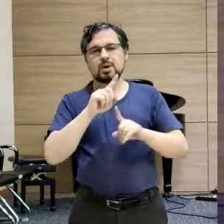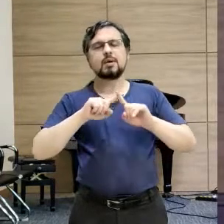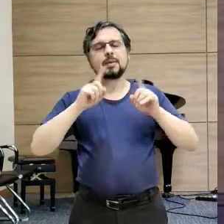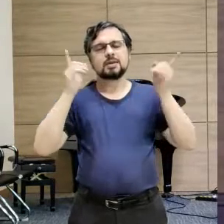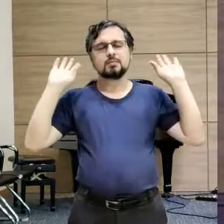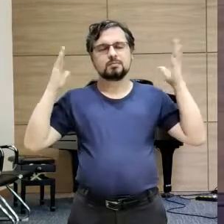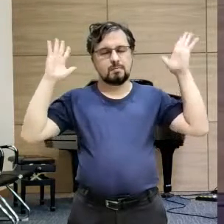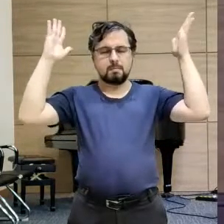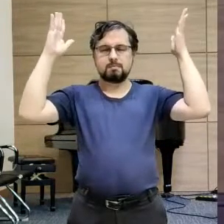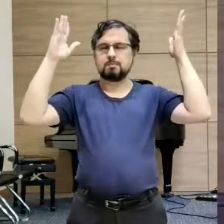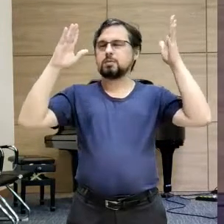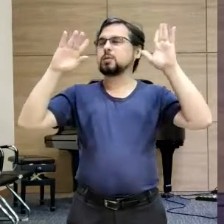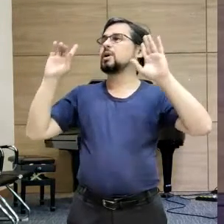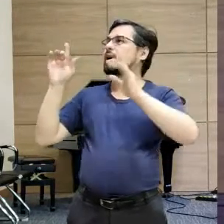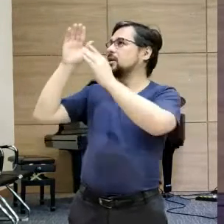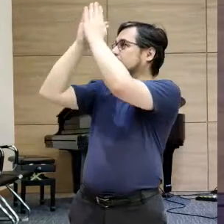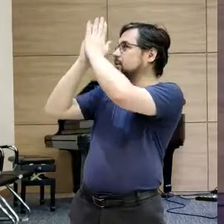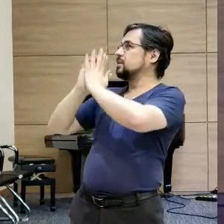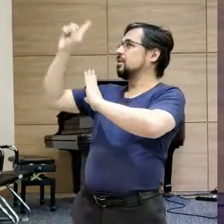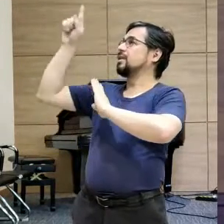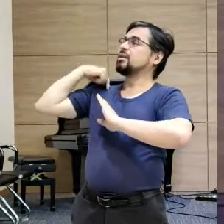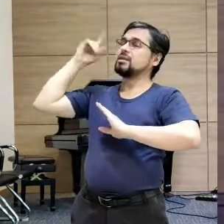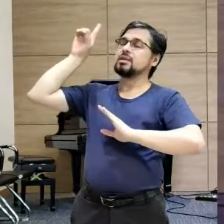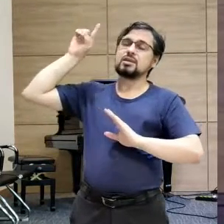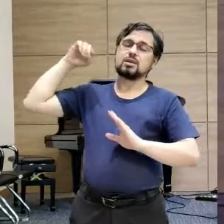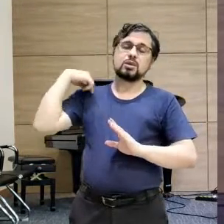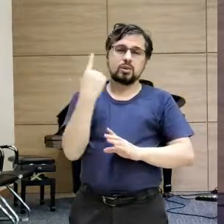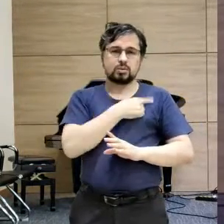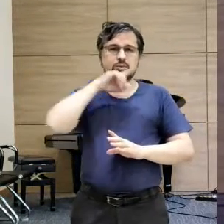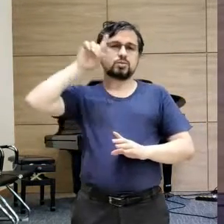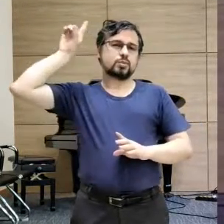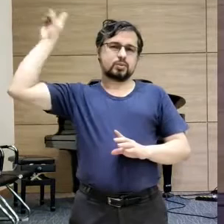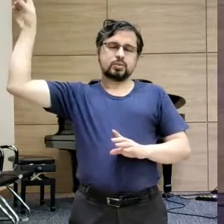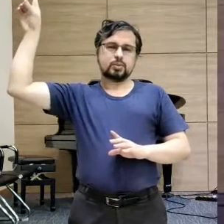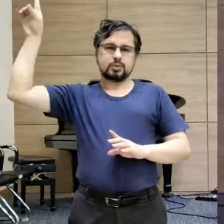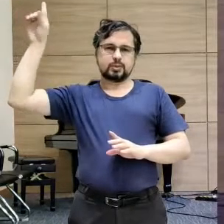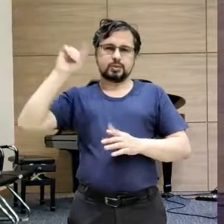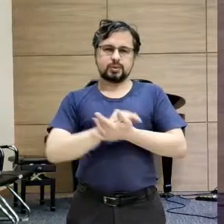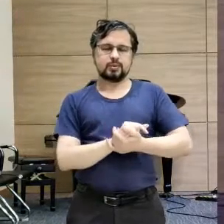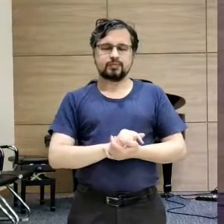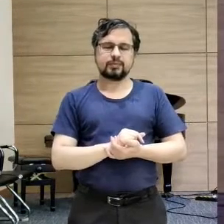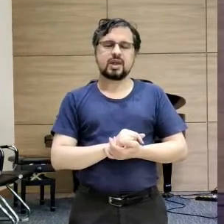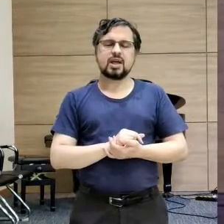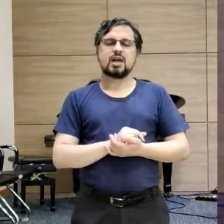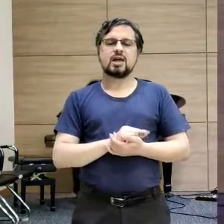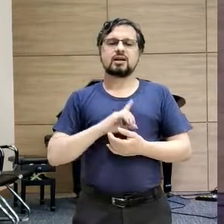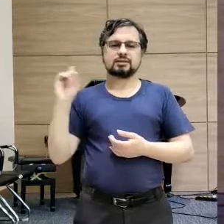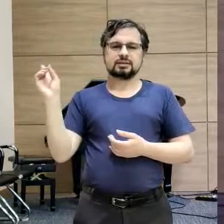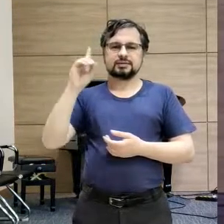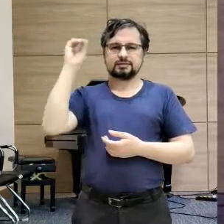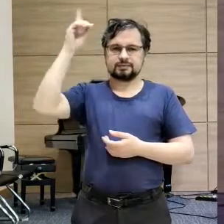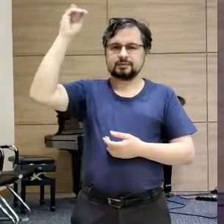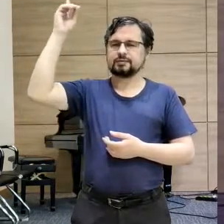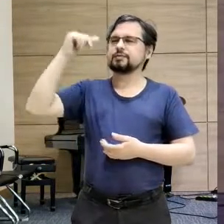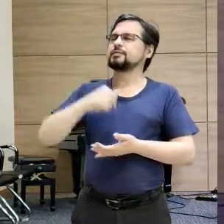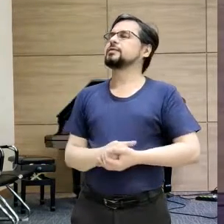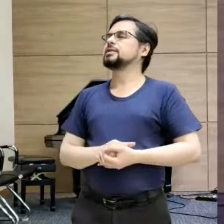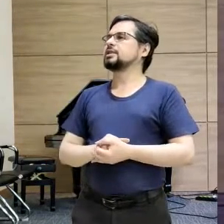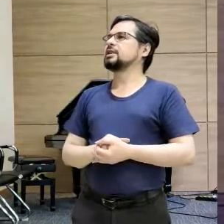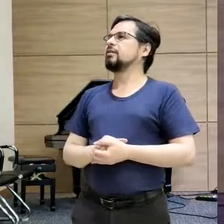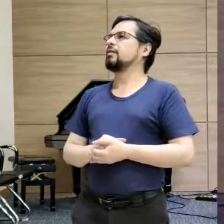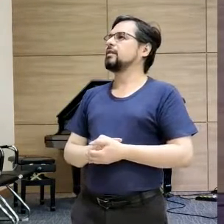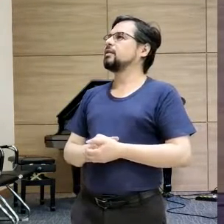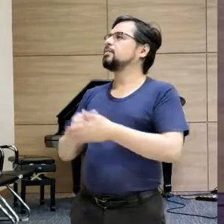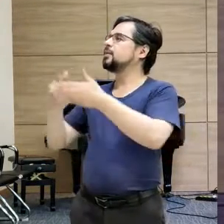celebração de adoração ao nosso Deus. Então Davi, que havia estabelecido isso, diz: Senhor, restaura-me, faz-me ouvir júbilo